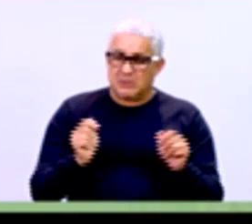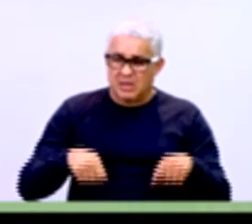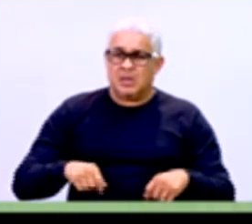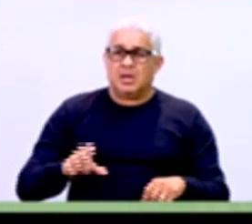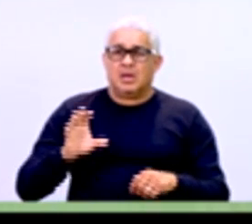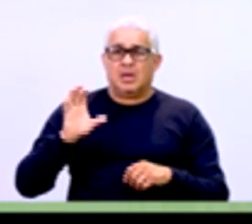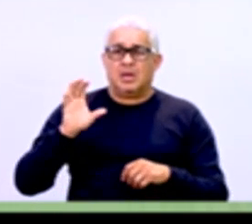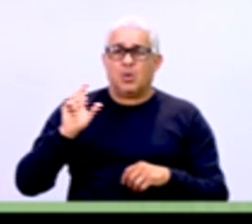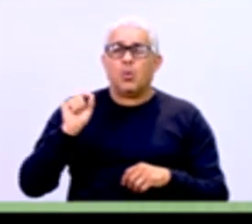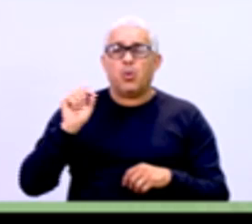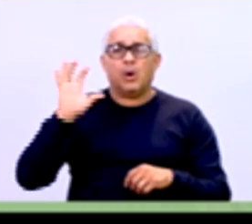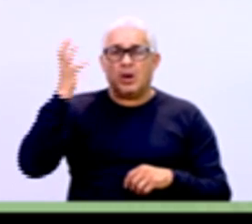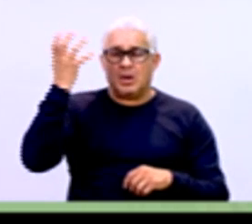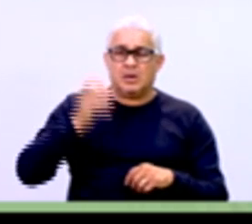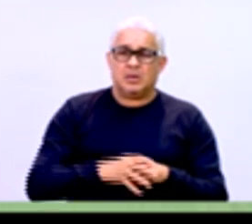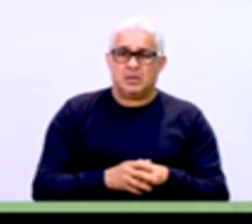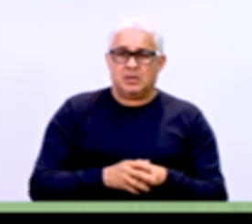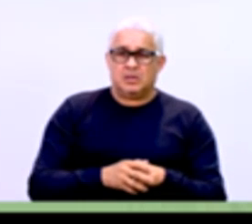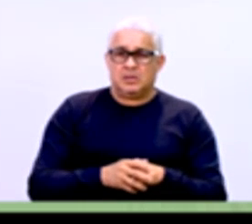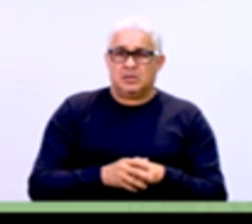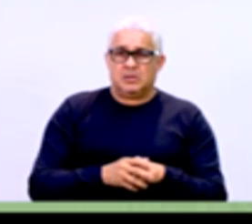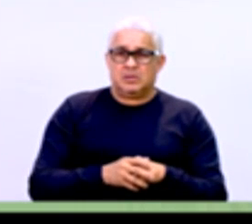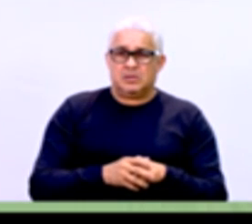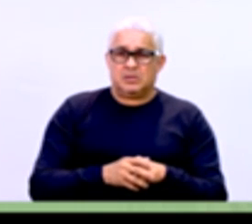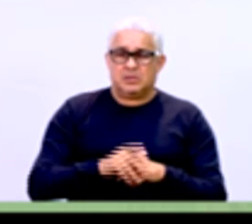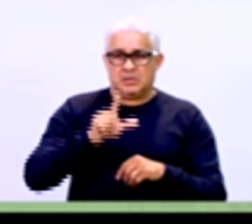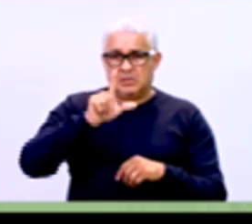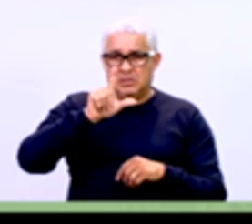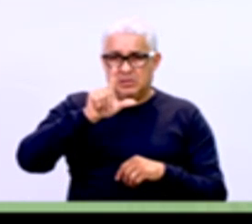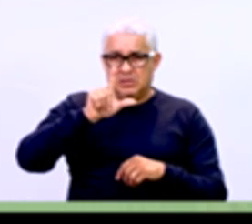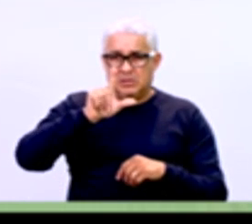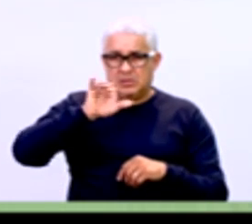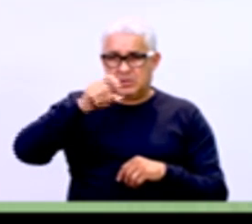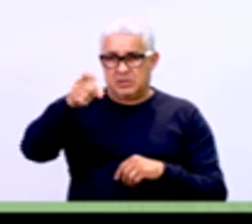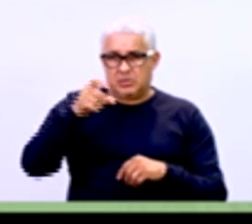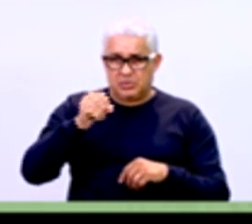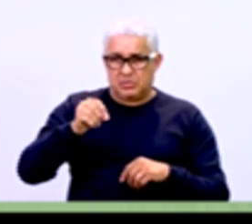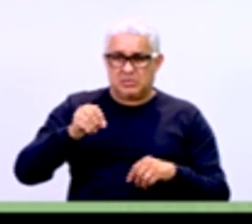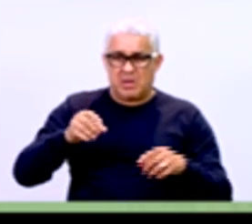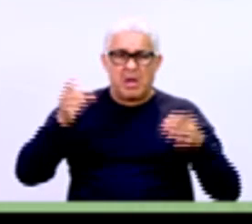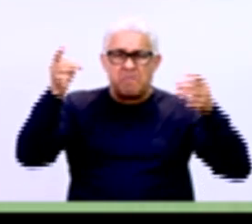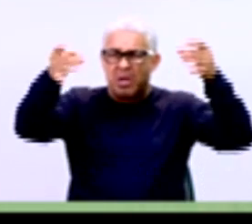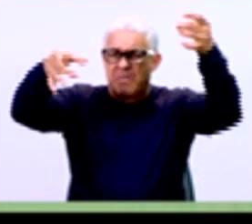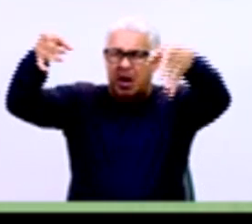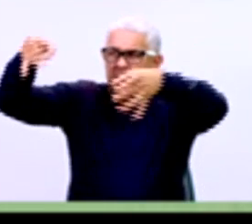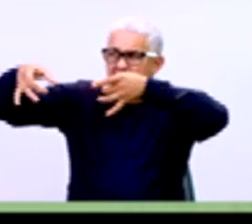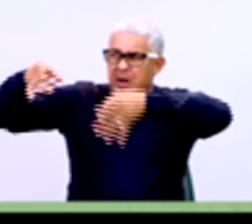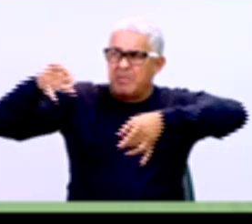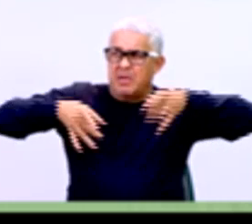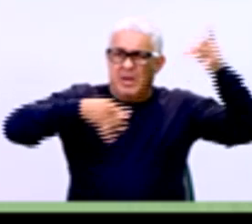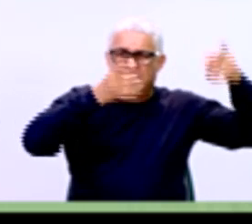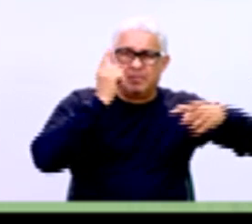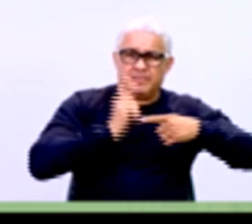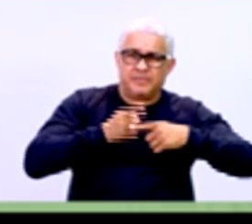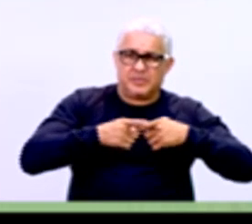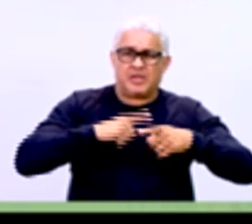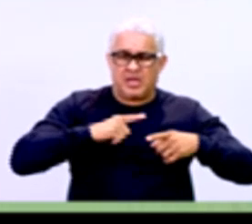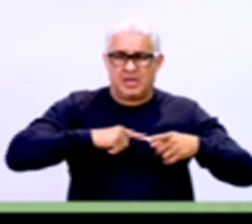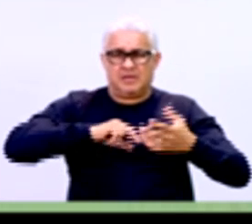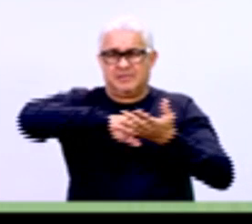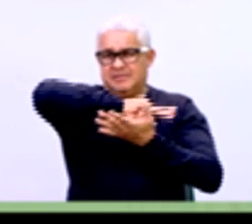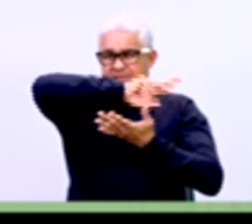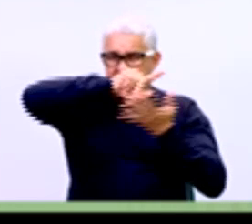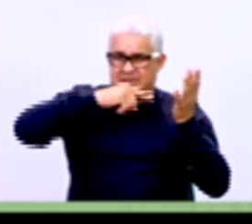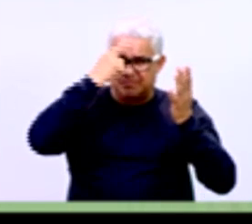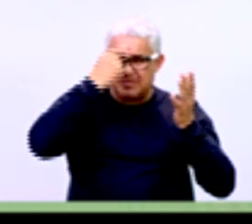causa um desequilíbrio muitas vezes, não é? Nesses lixões a céu aberto que existem. Por quê? Porque eles apresentam uma série de